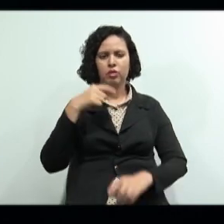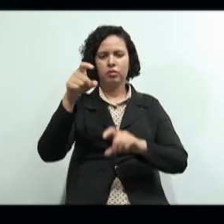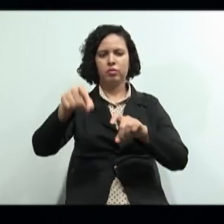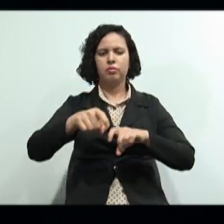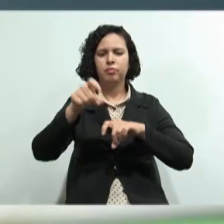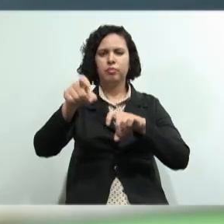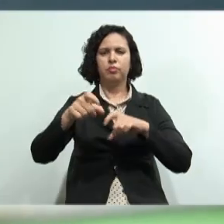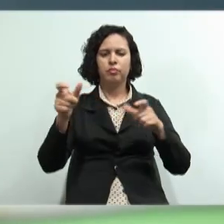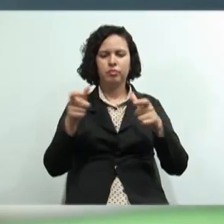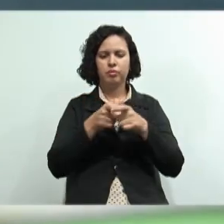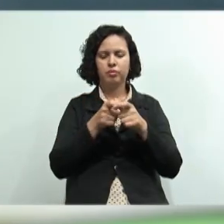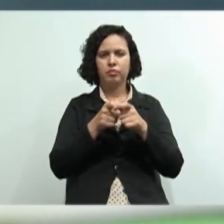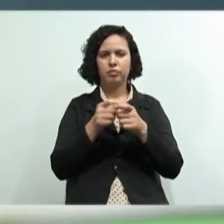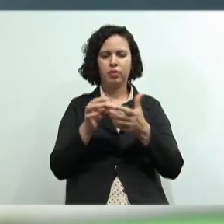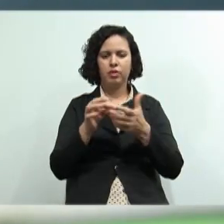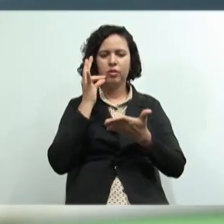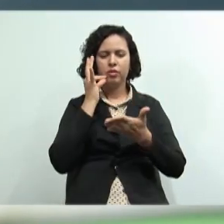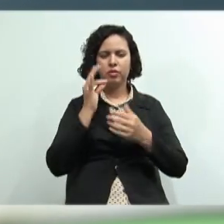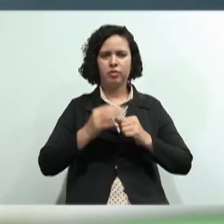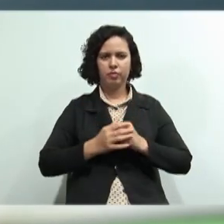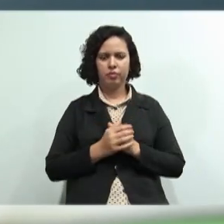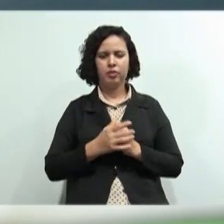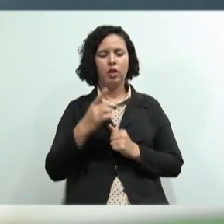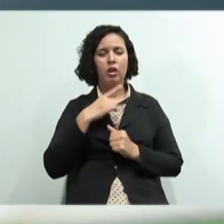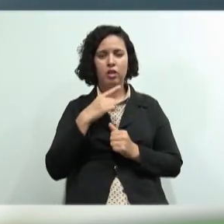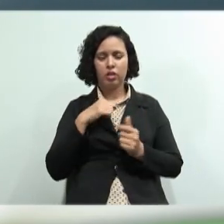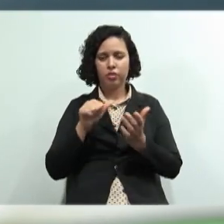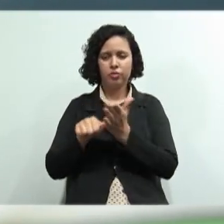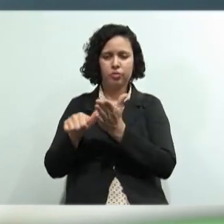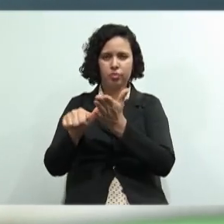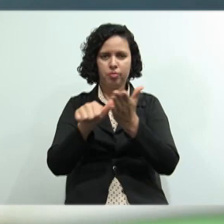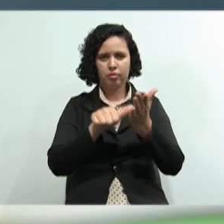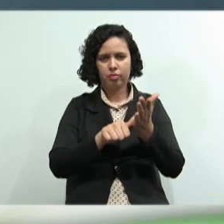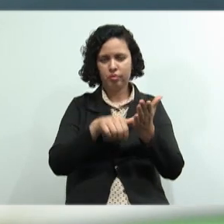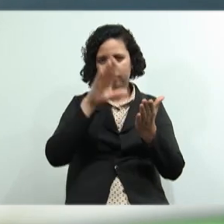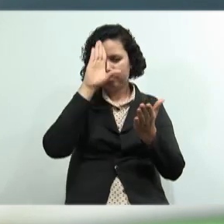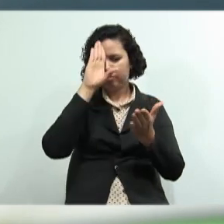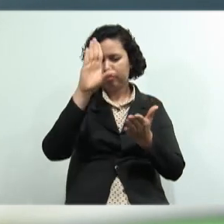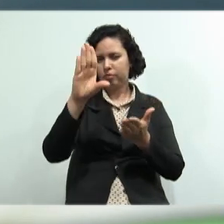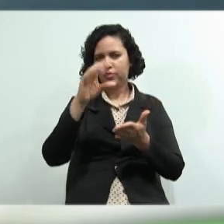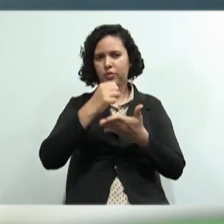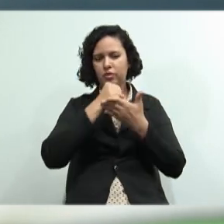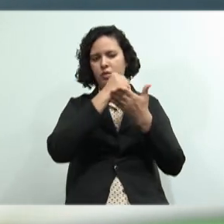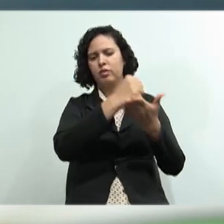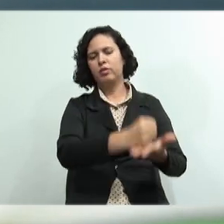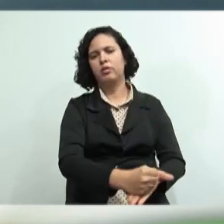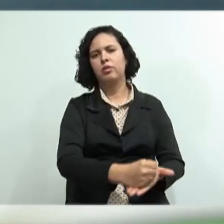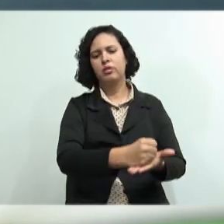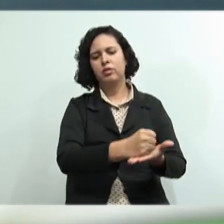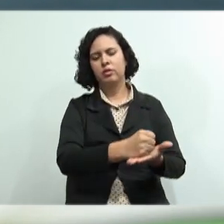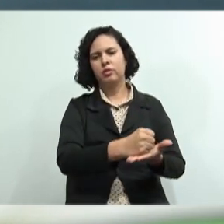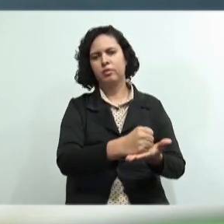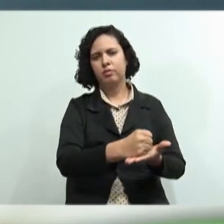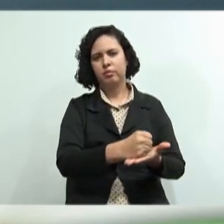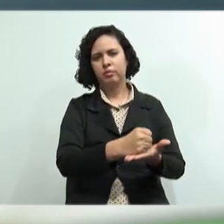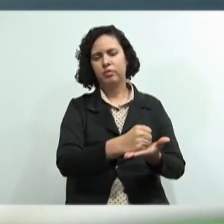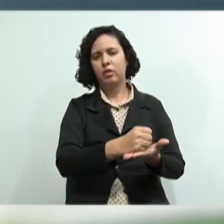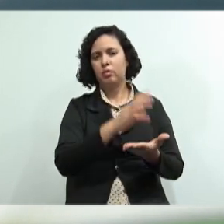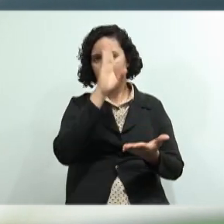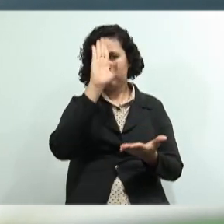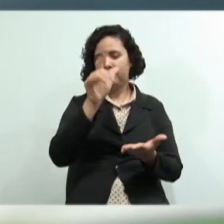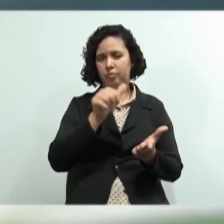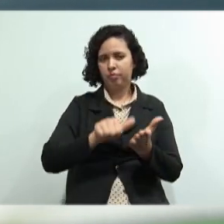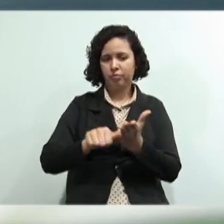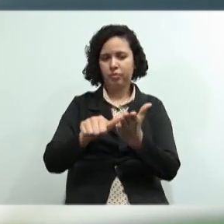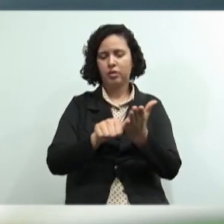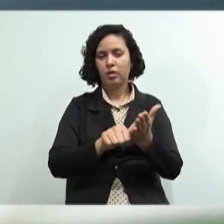de café. Então, seu Paulo, aqui nós temos os cooperados e a nossa prioridade é atendê-los para que a demanda deles não possa ser atrasada. Mas não se preocupe, a